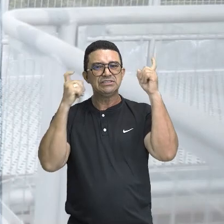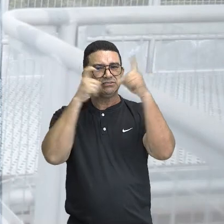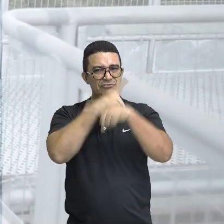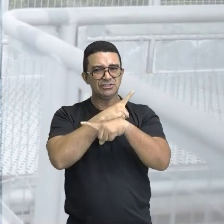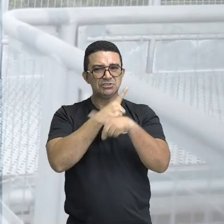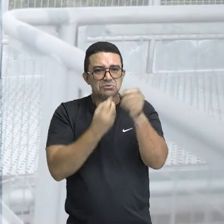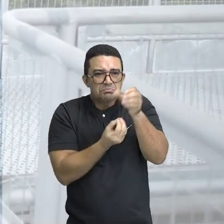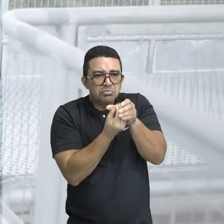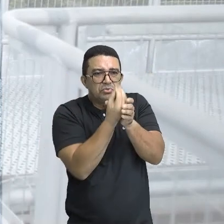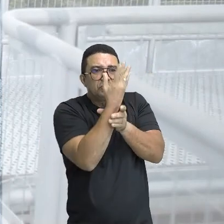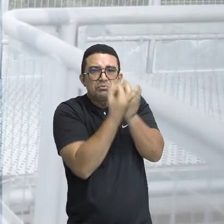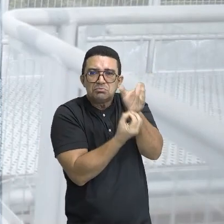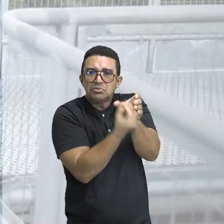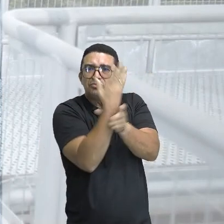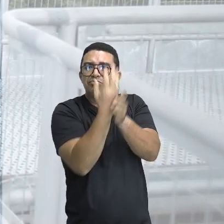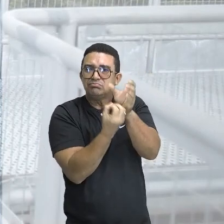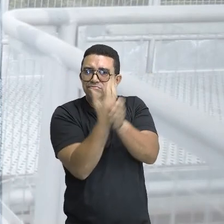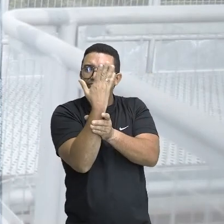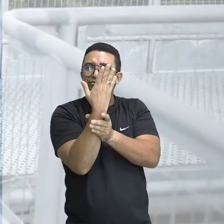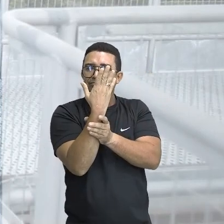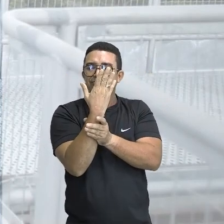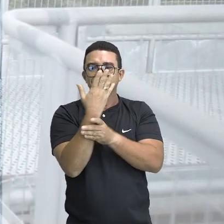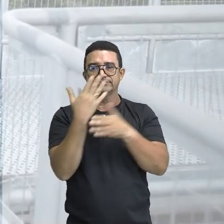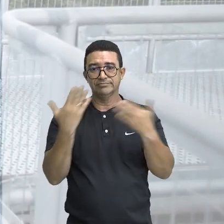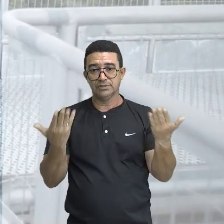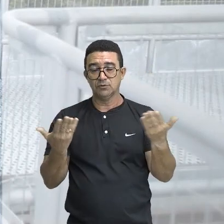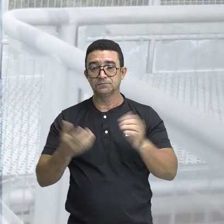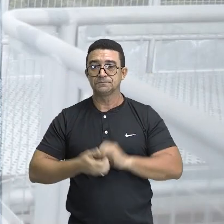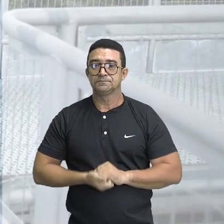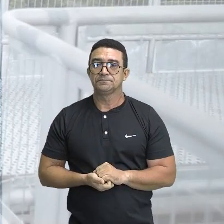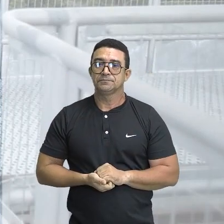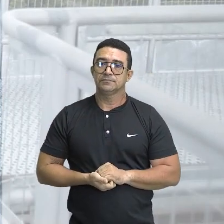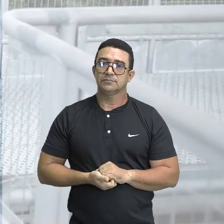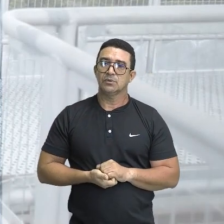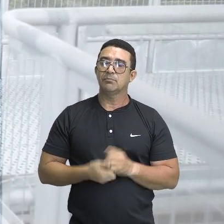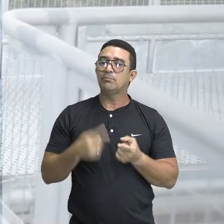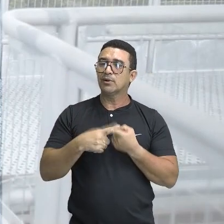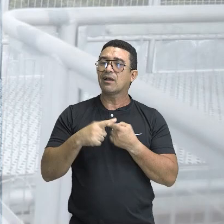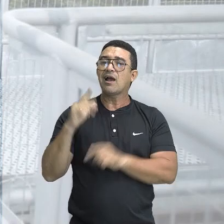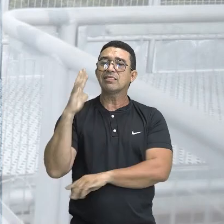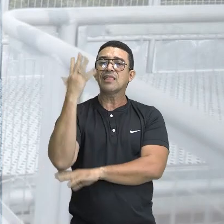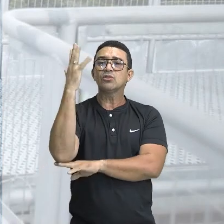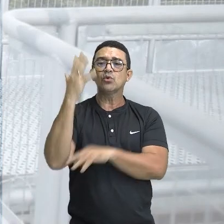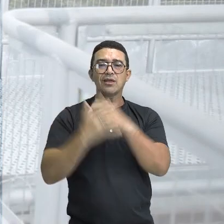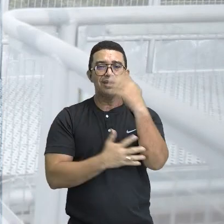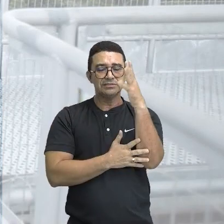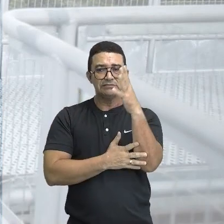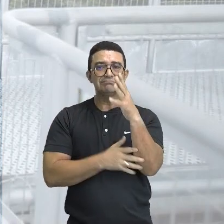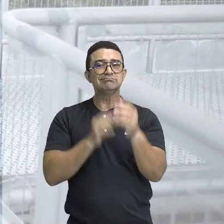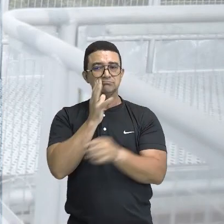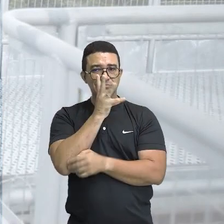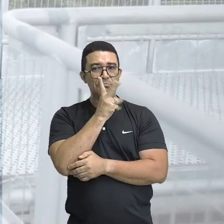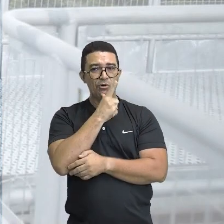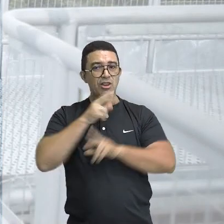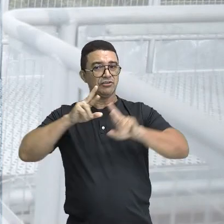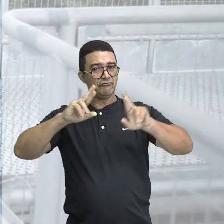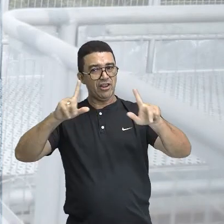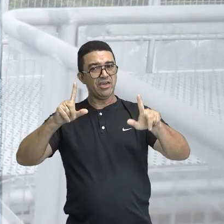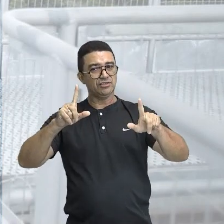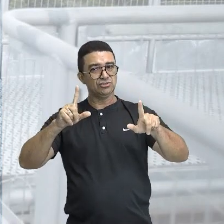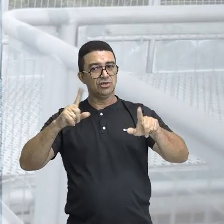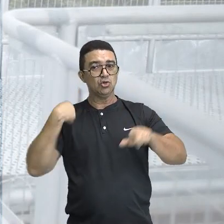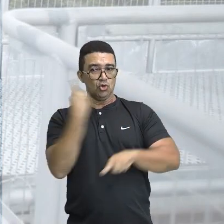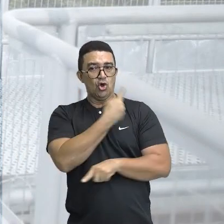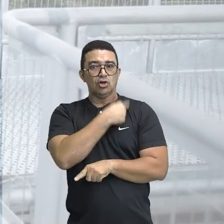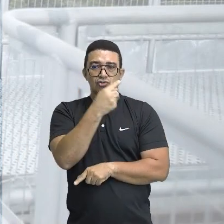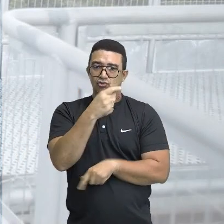professora Ludmila? Infelizmente, isso acaba ocorrendo, né, professor Dário? Porque a natureza ela tem um tempo dela diferente do nosso. Então,